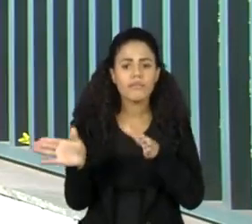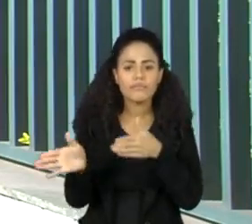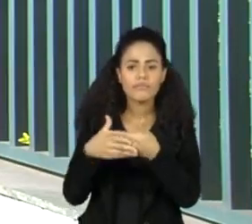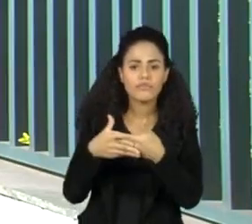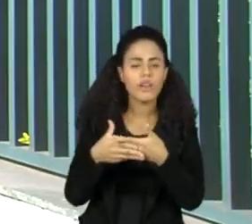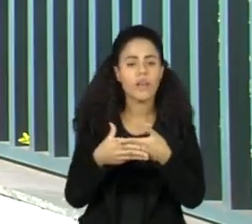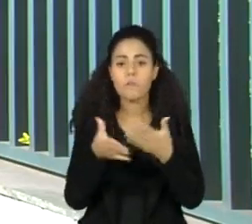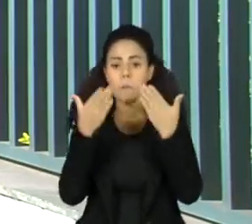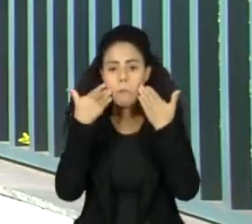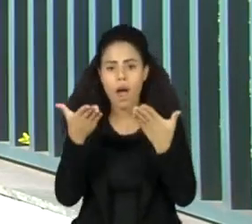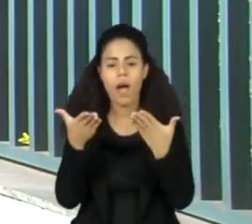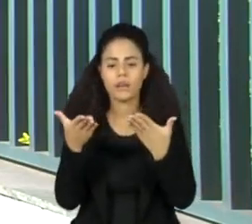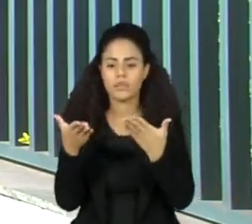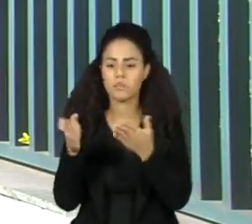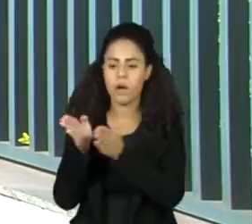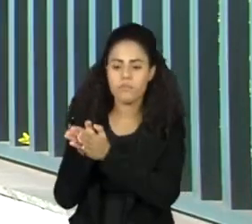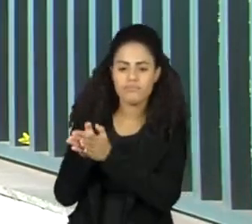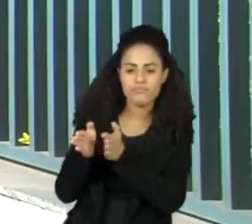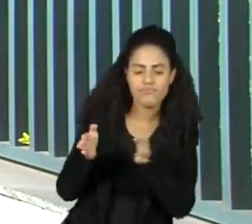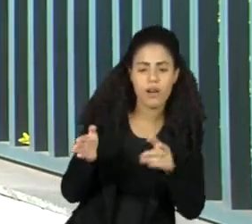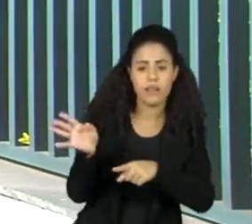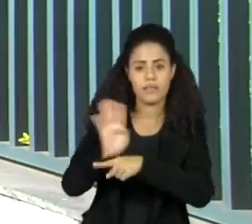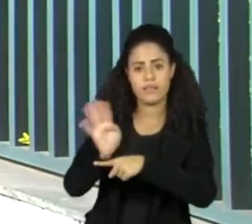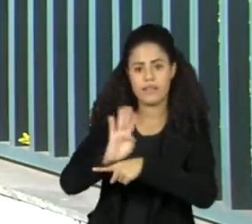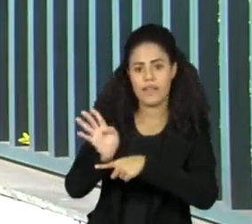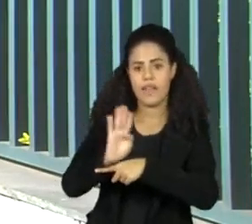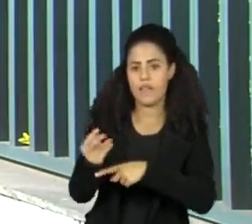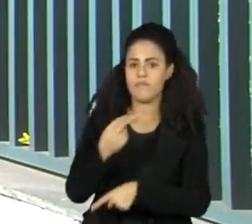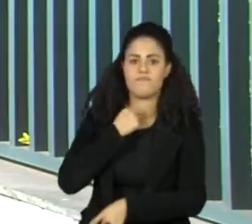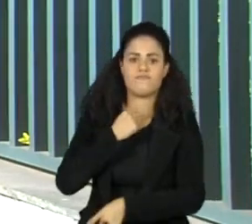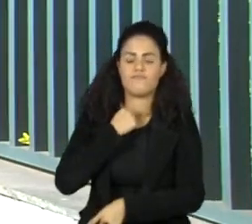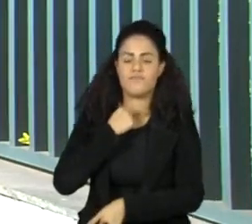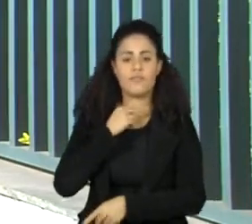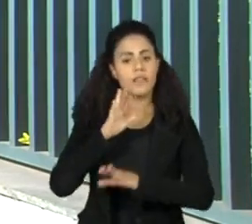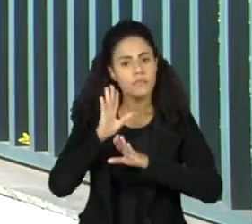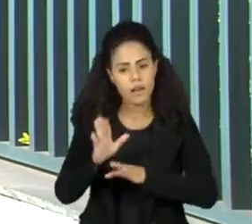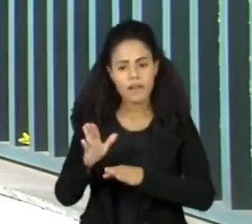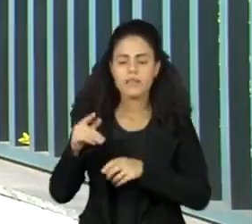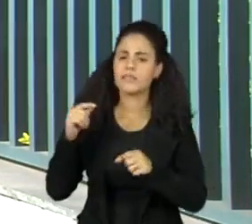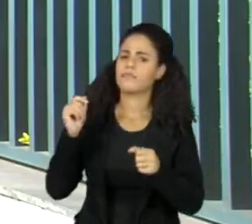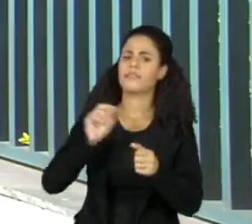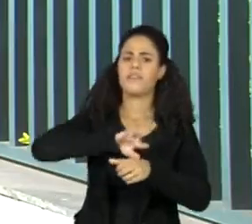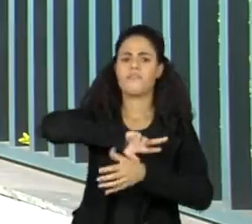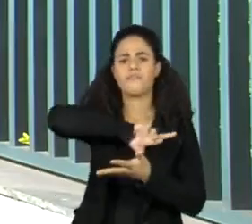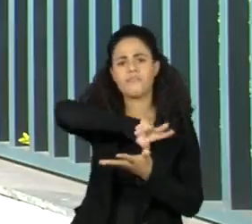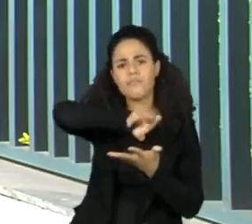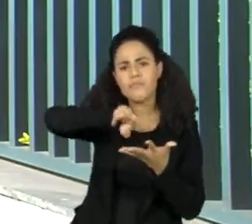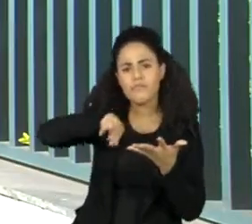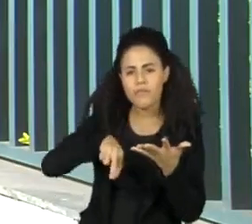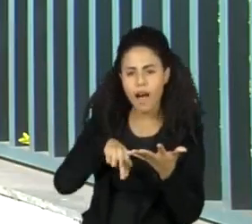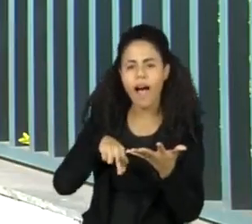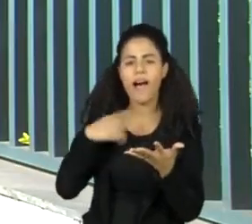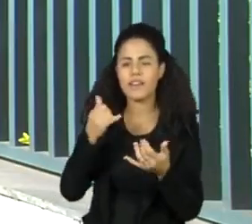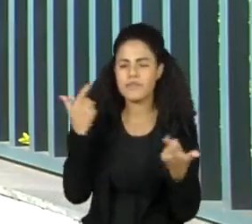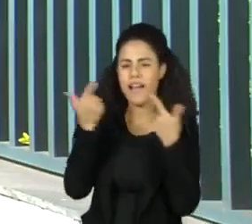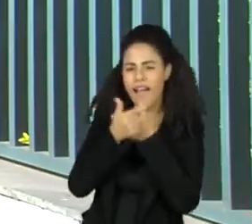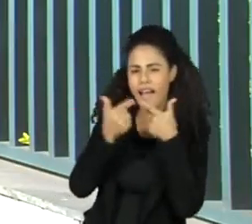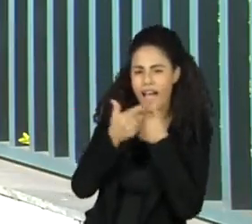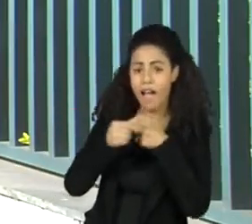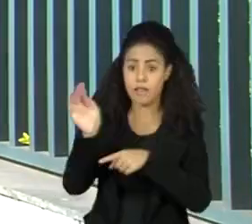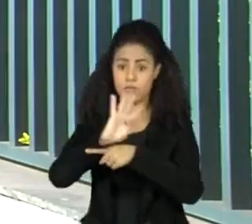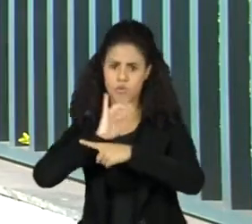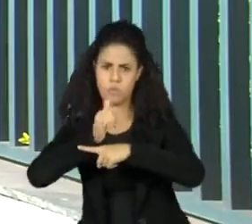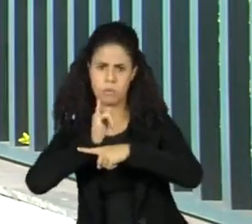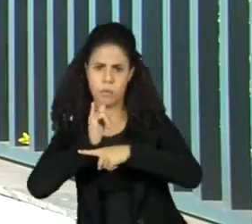puderam exibir os longas ou estrear em circuito comercial. Entre as obras estão dramas, comédias, documentários